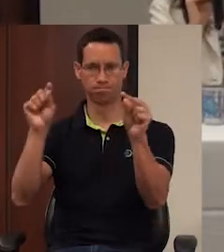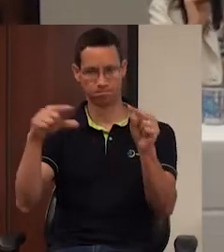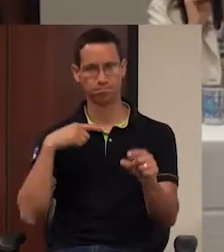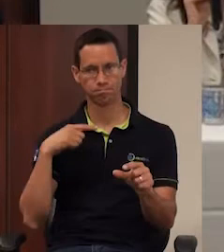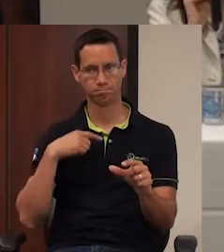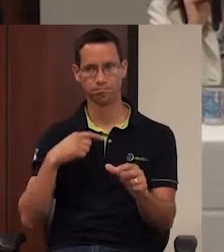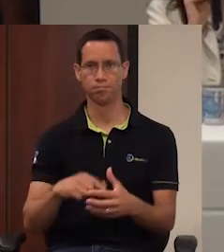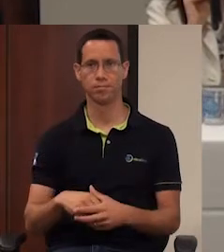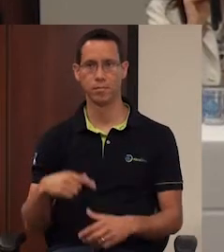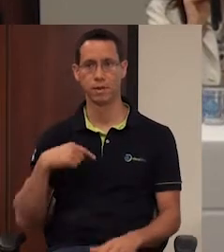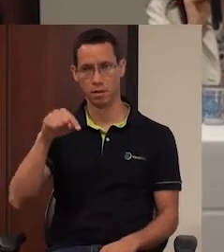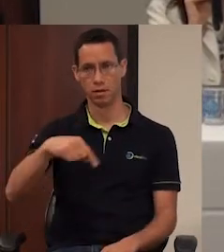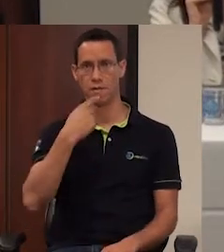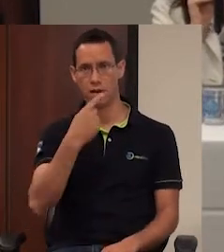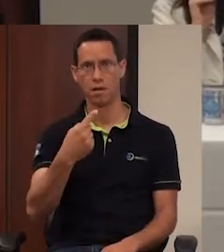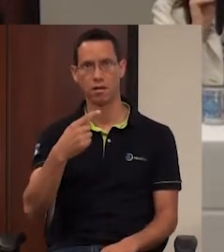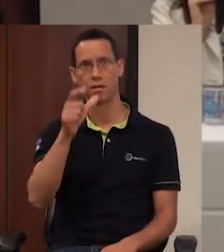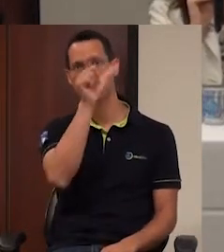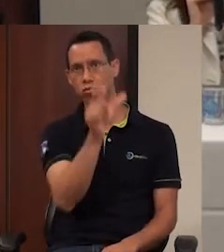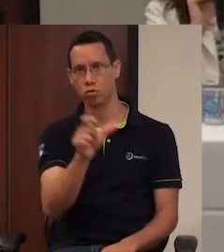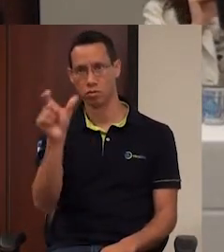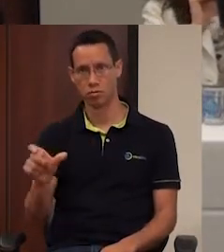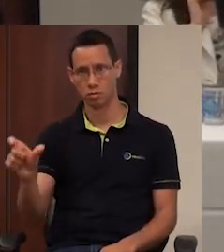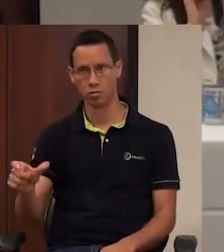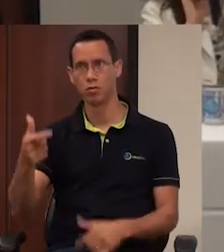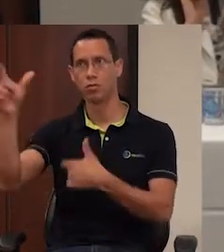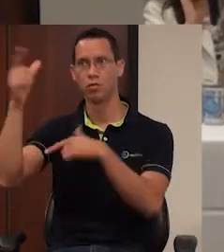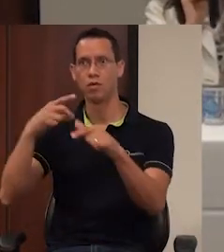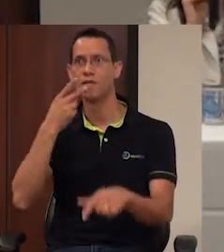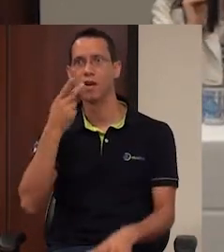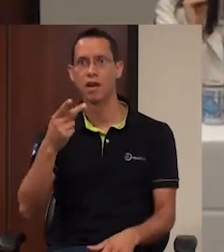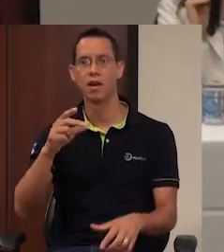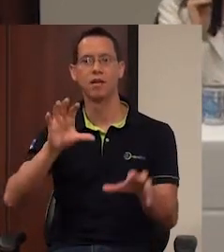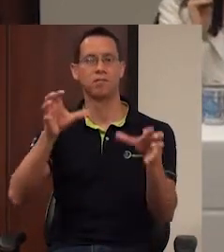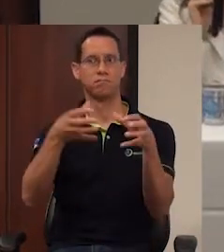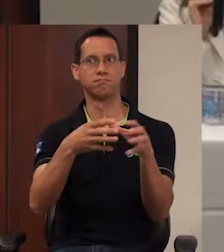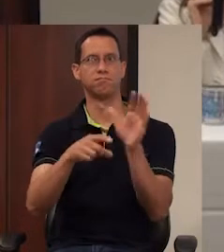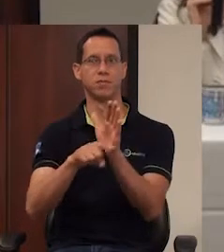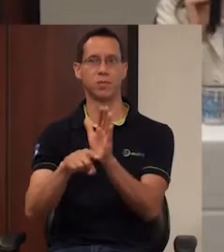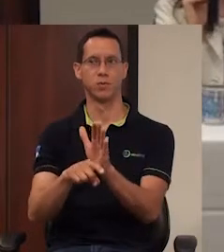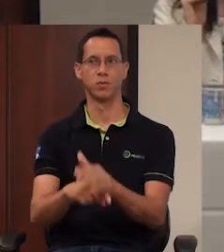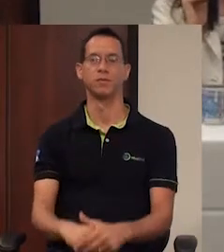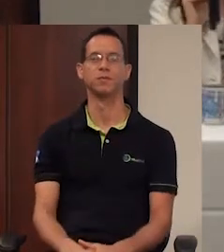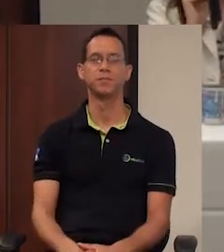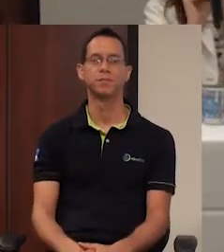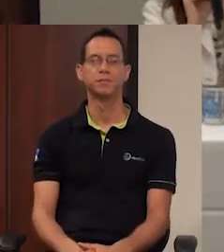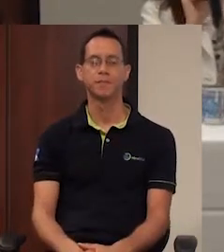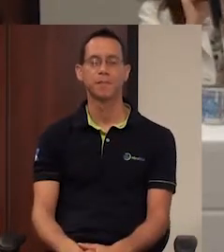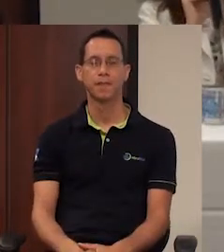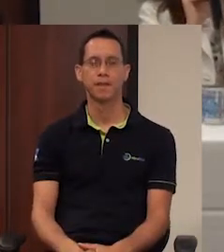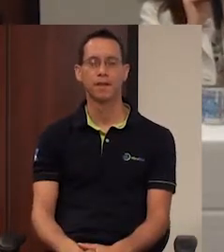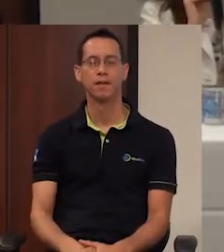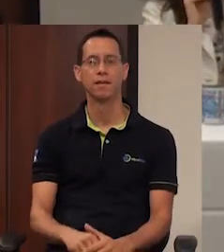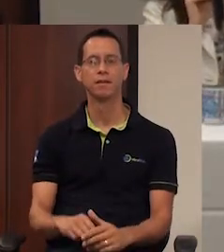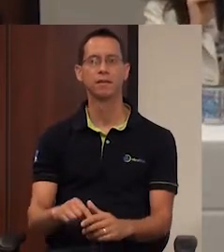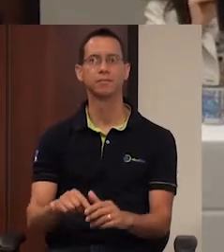Aqui a gente tem a figura das pessoas, em outros lugares a gente tem a figura das redes de apoio. E uma pergunta que